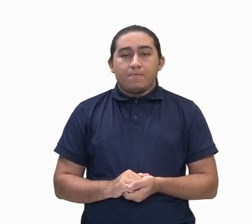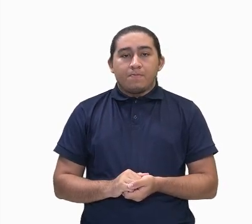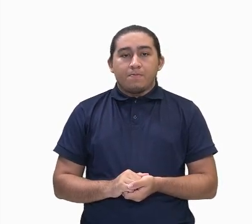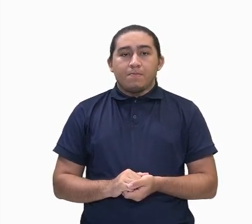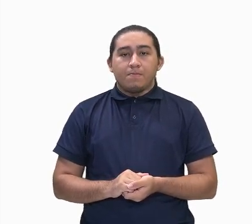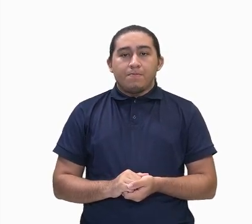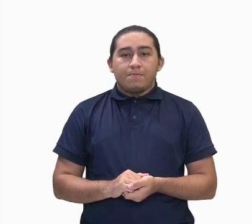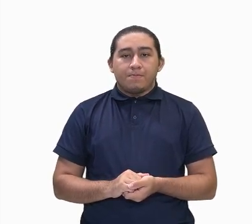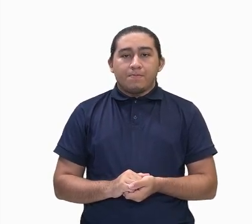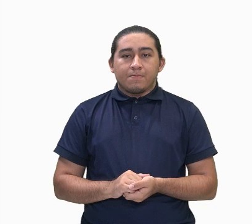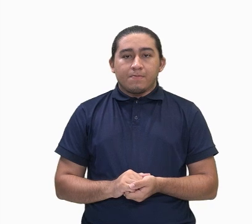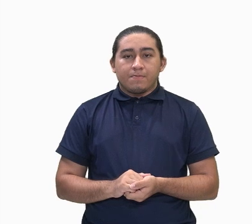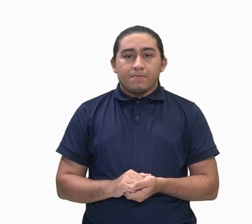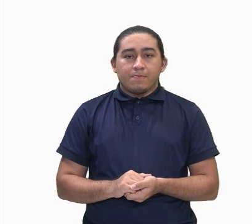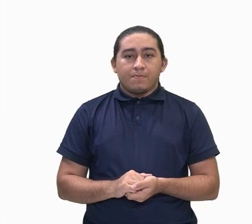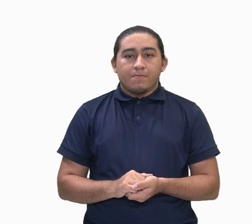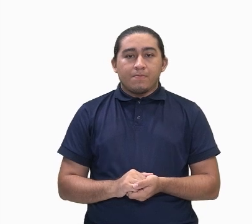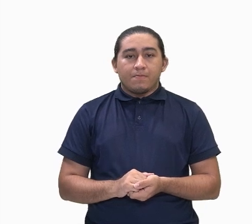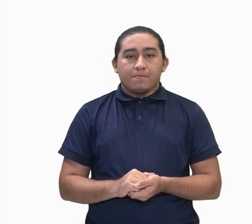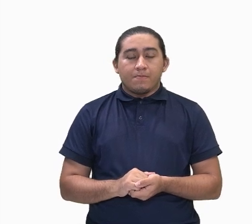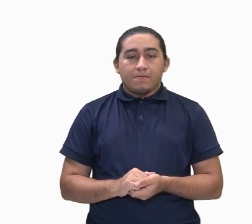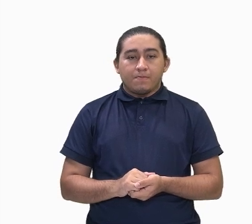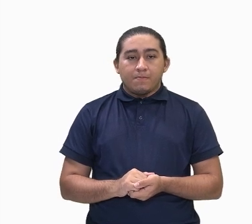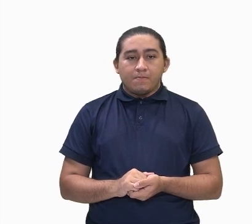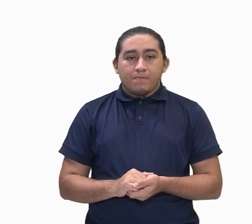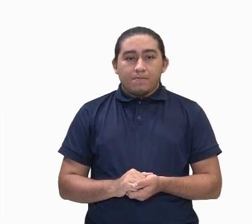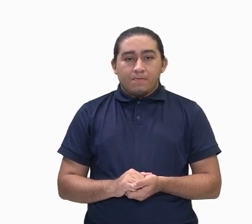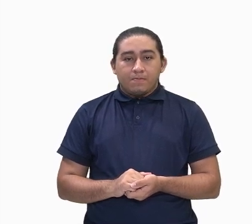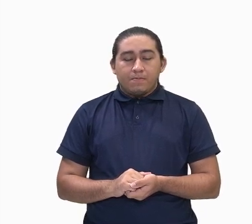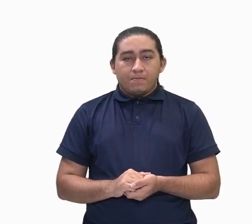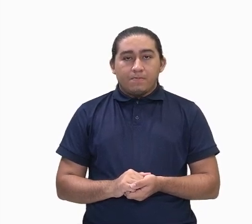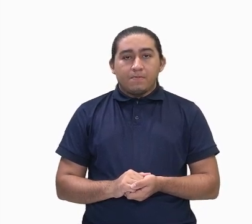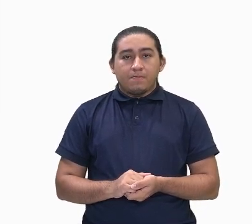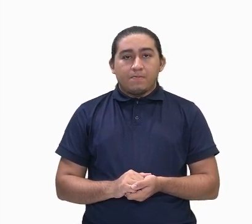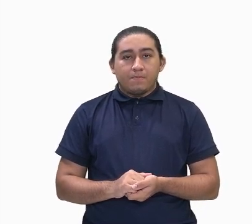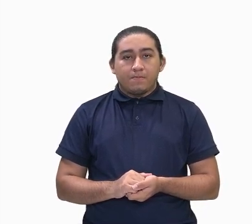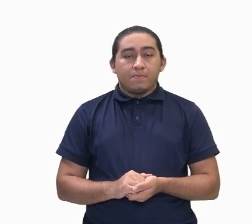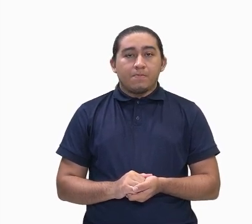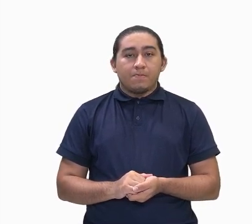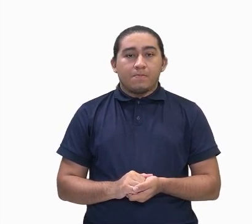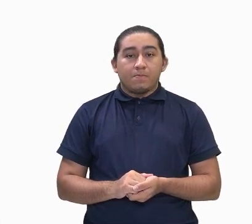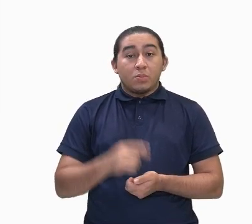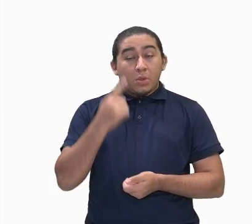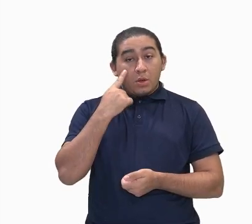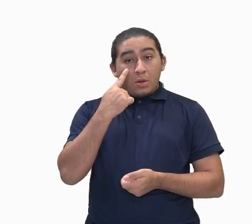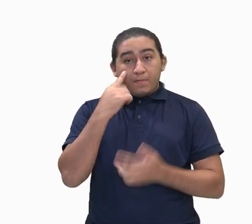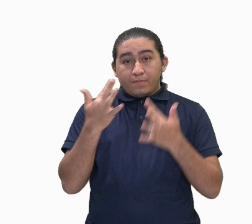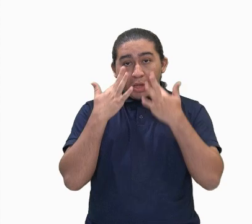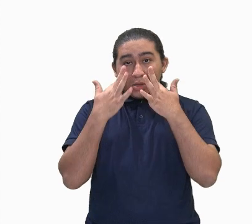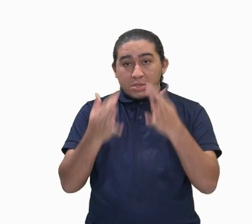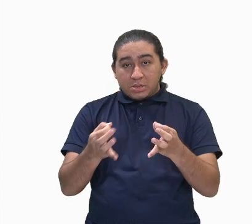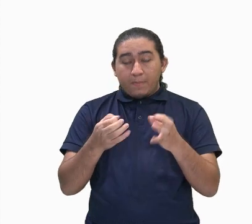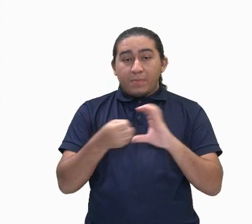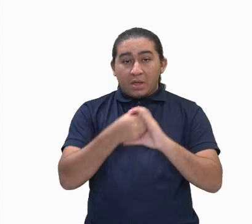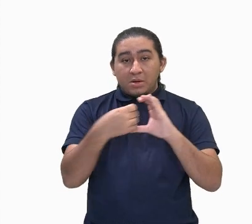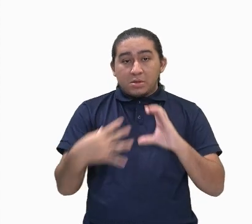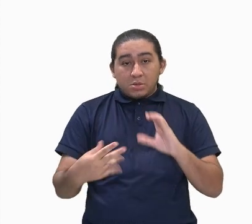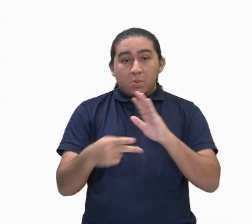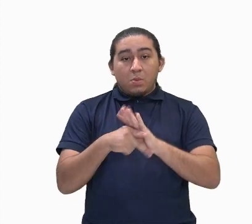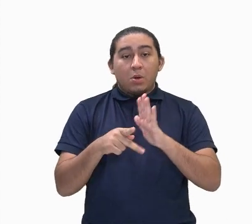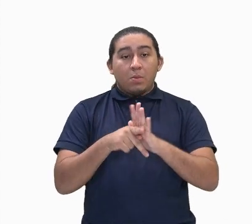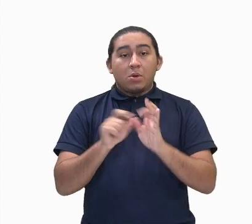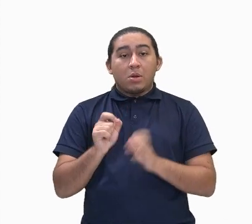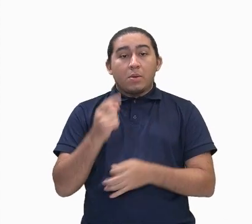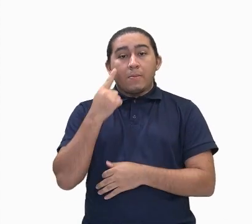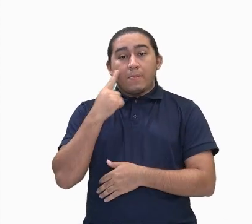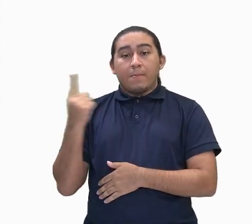ele vai ocupar espaços ali entre as células do nosso corpo. Olha lá, caracteriza-se por preenchimento